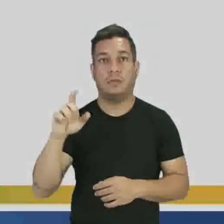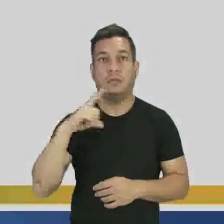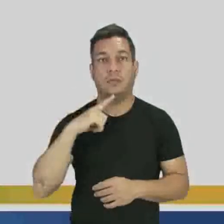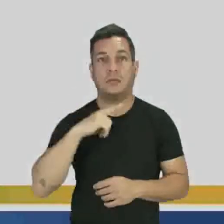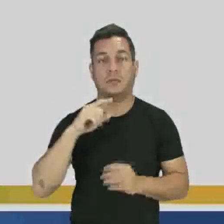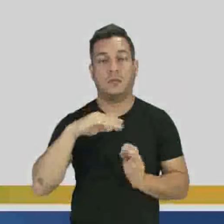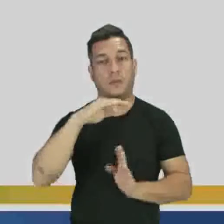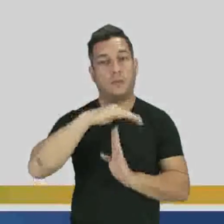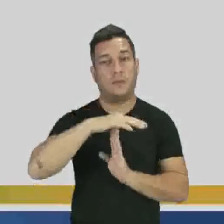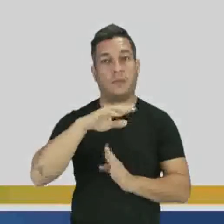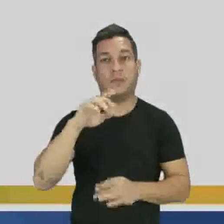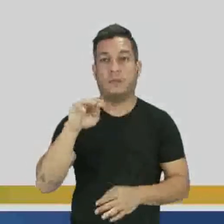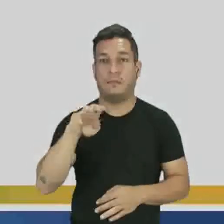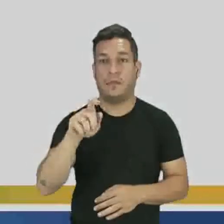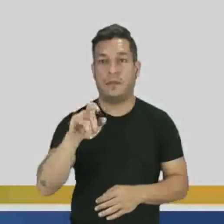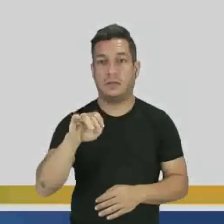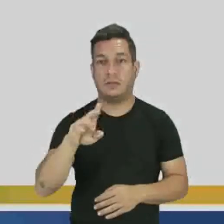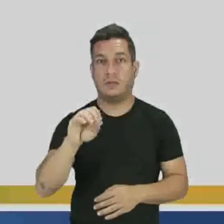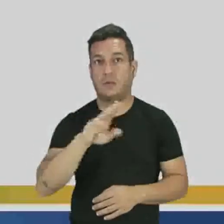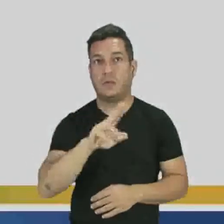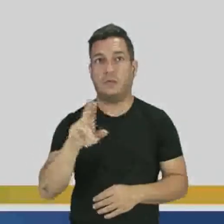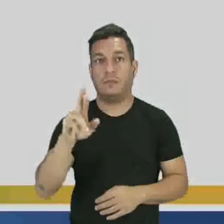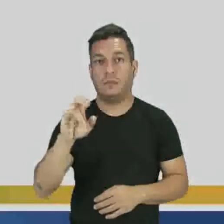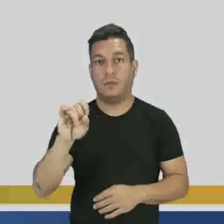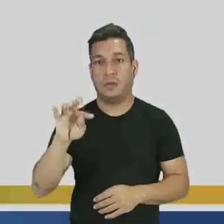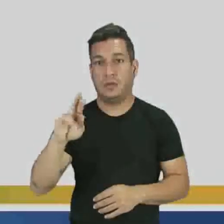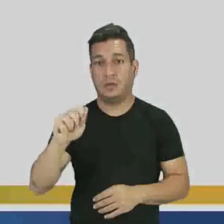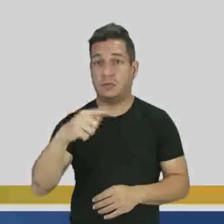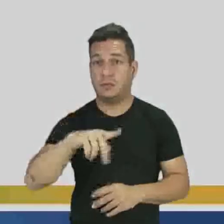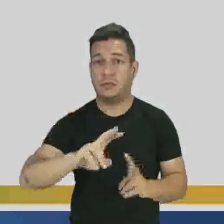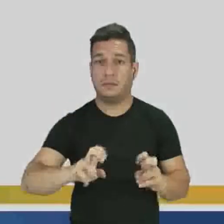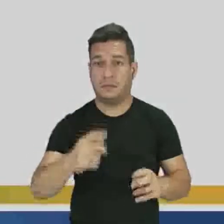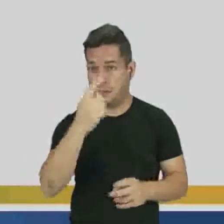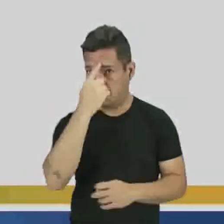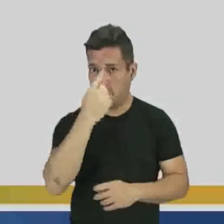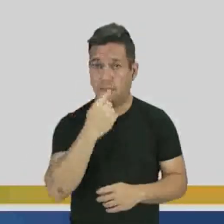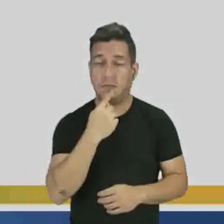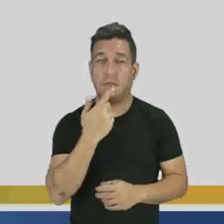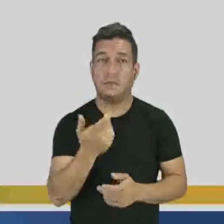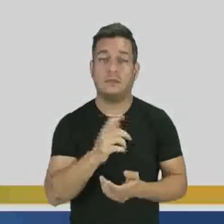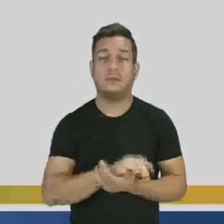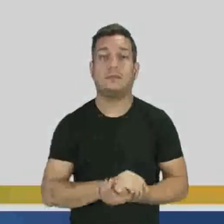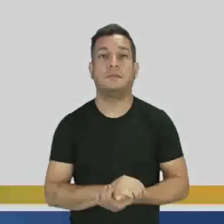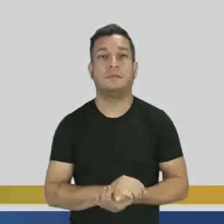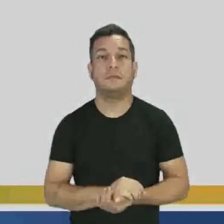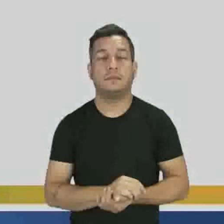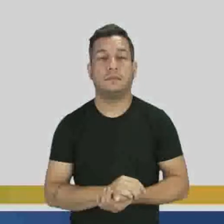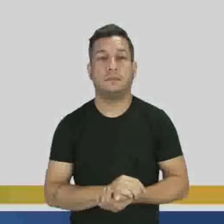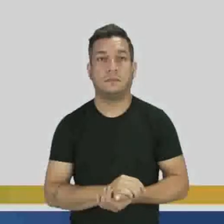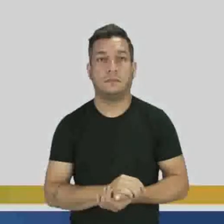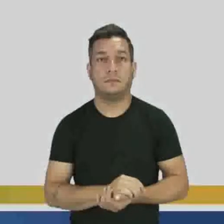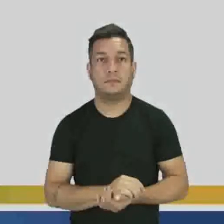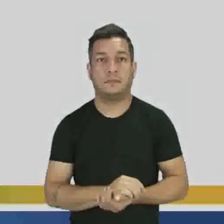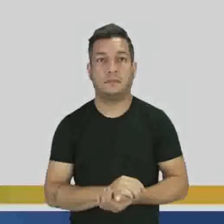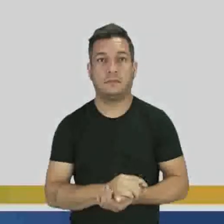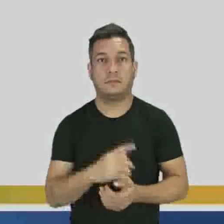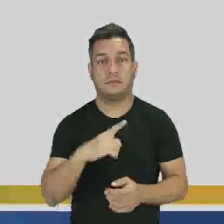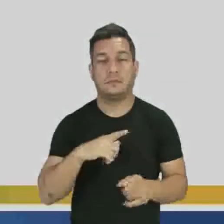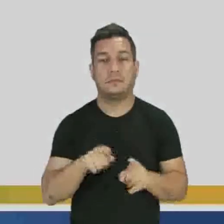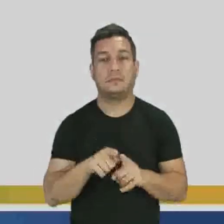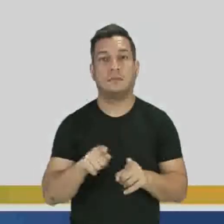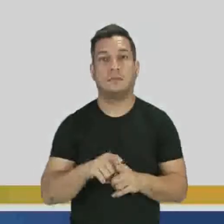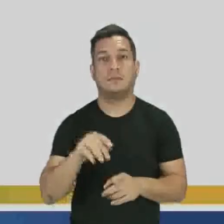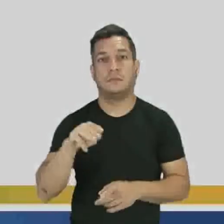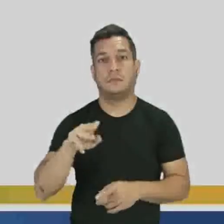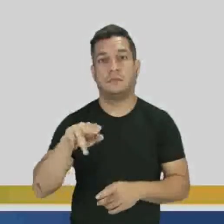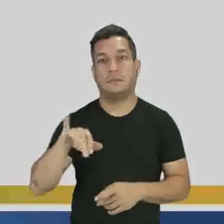o ponto máximo, que chamamos de crista, que vocês podem observar aí na ilustração, e nós vamos ter o